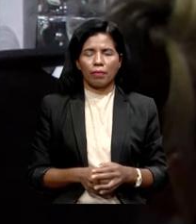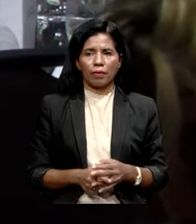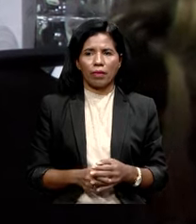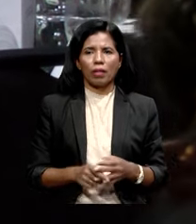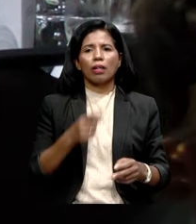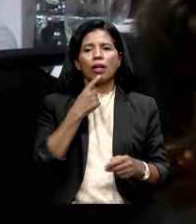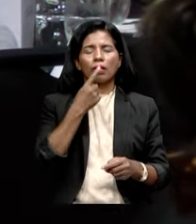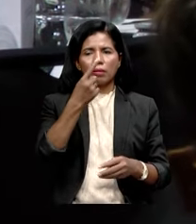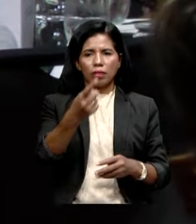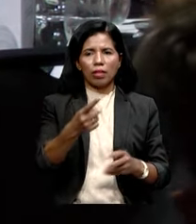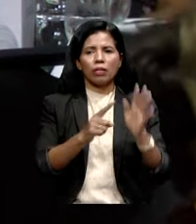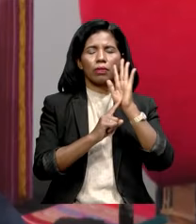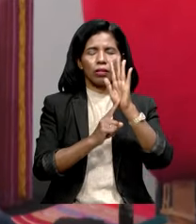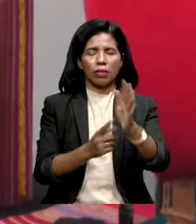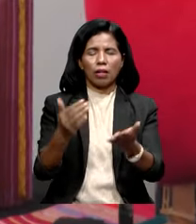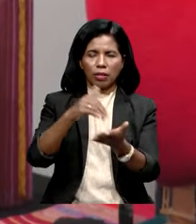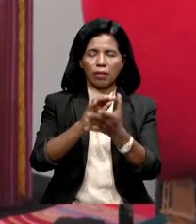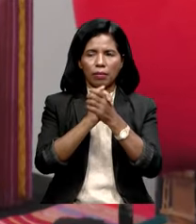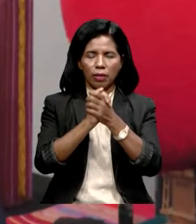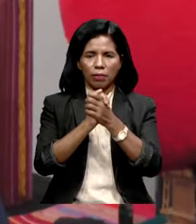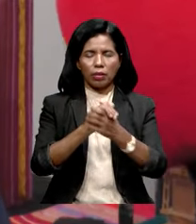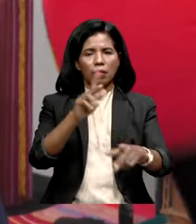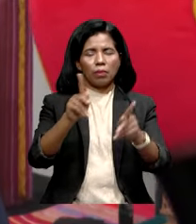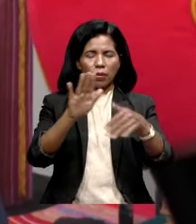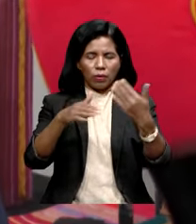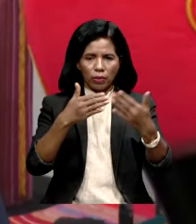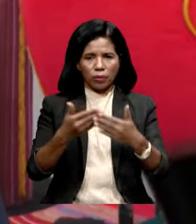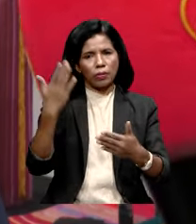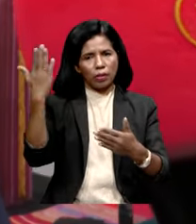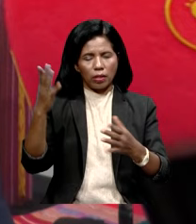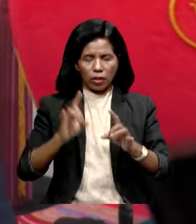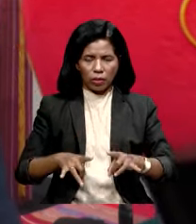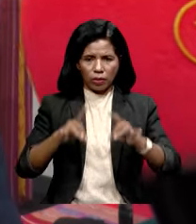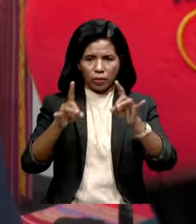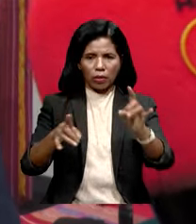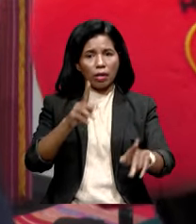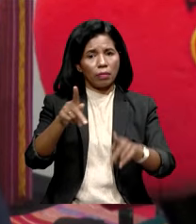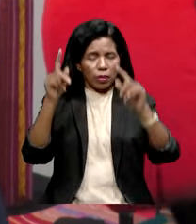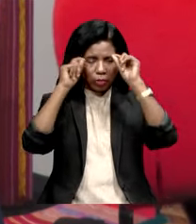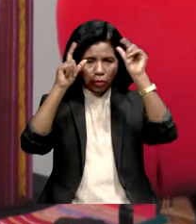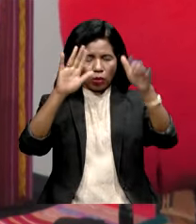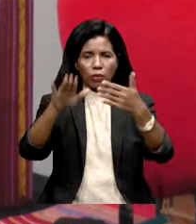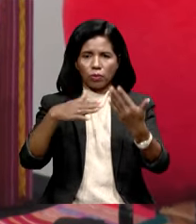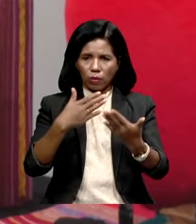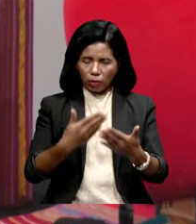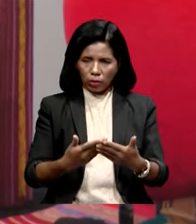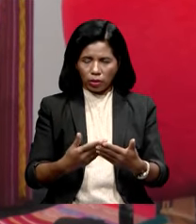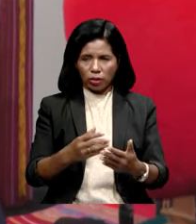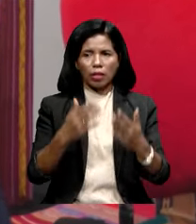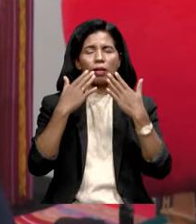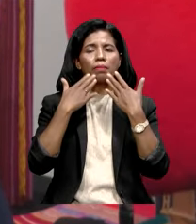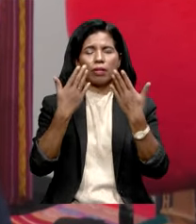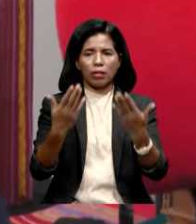atuato, dali da tam, parabéns para a comunidade toma que é Darwin, Timor-Oansira, não temos,